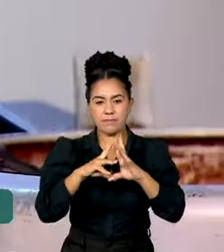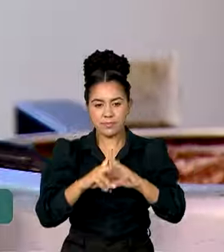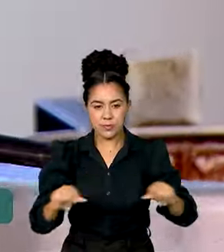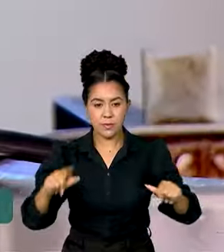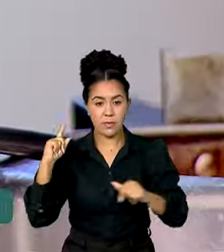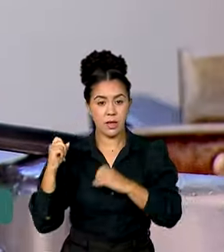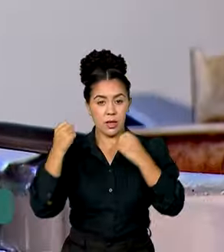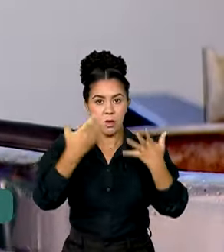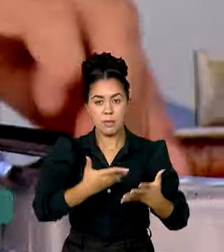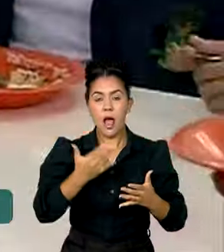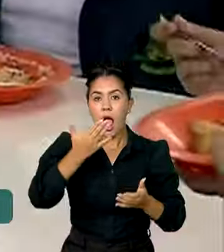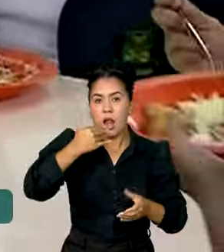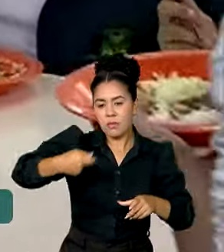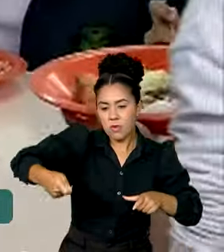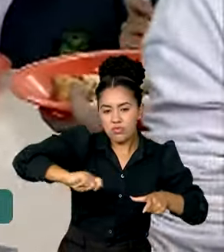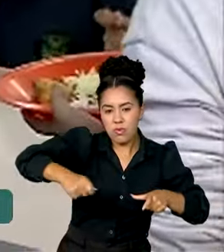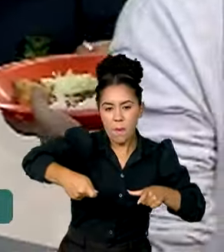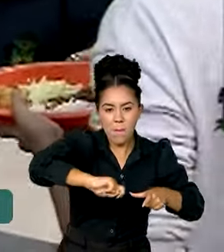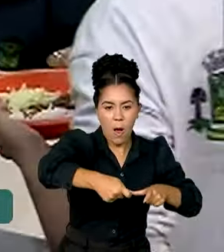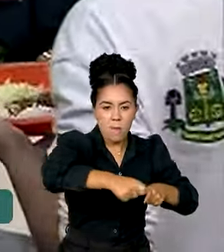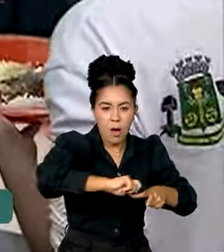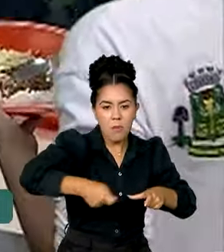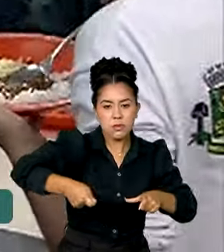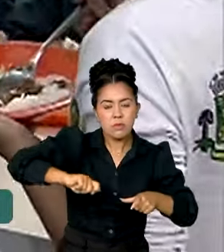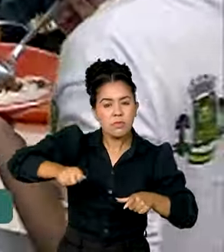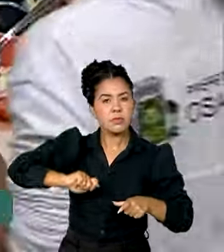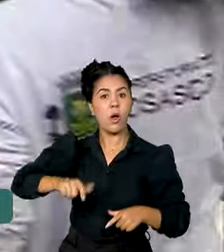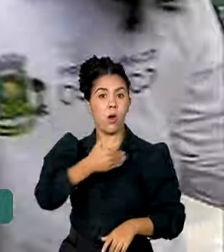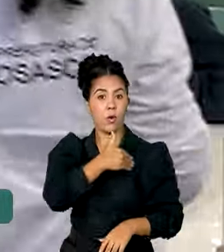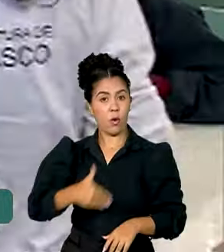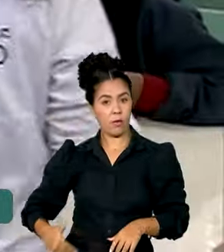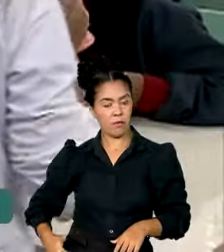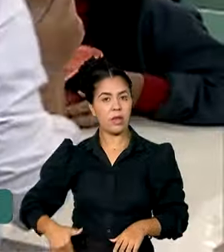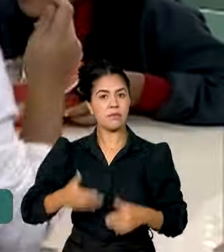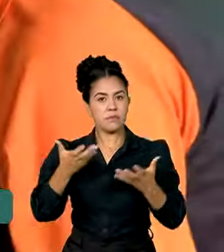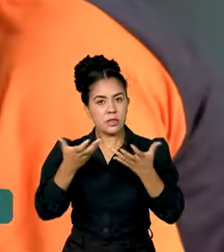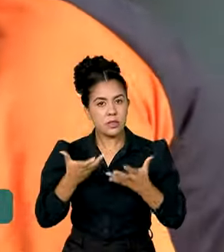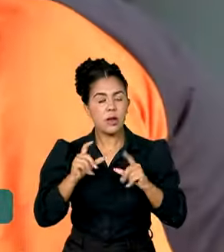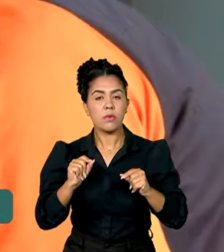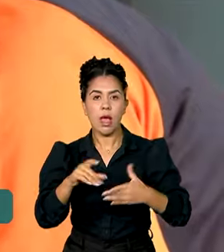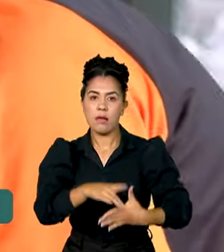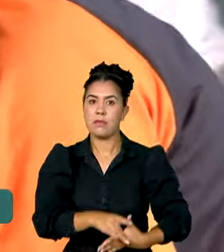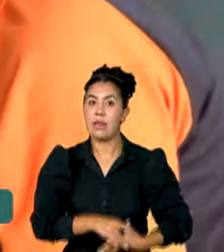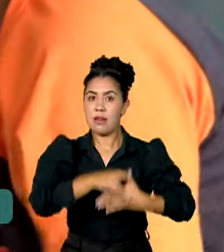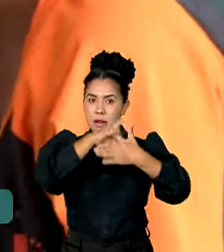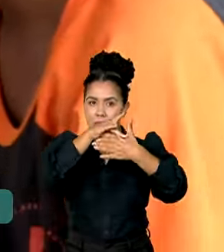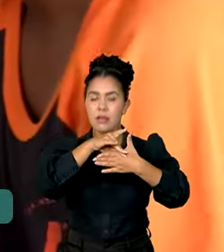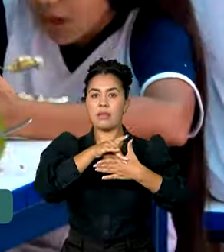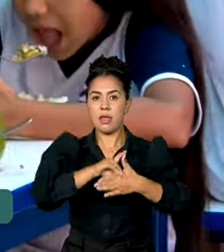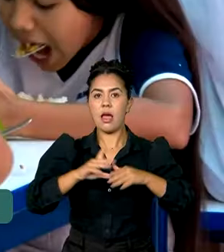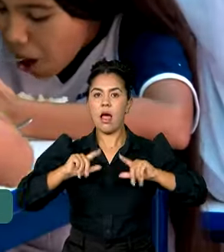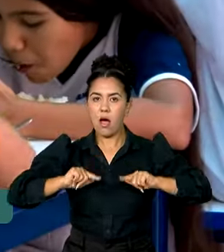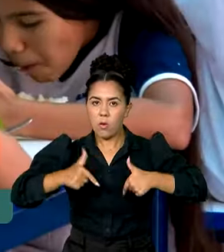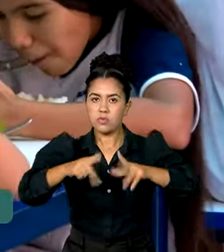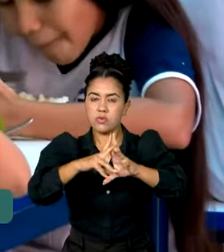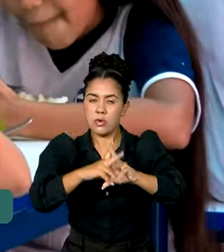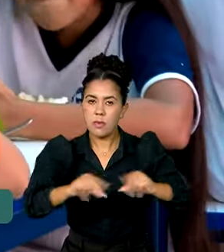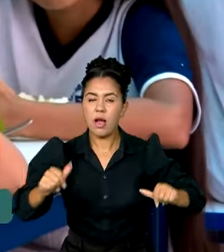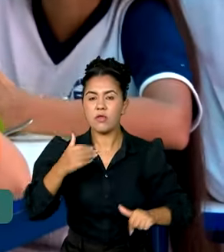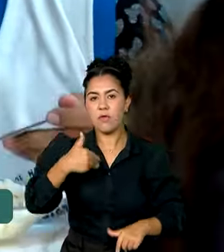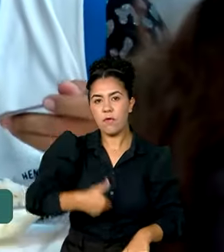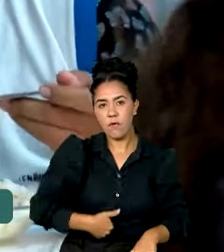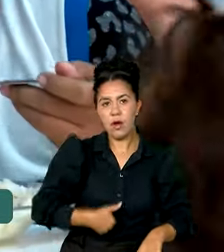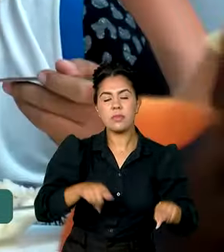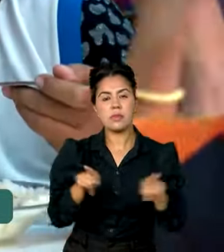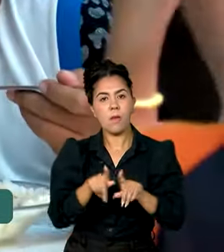alimento no prato e o planap o governo busca reafirmar o Brasil como uma liderança global no combate à fome e na promoção